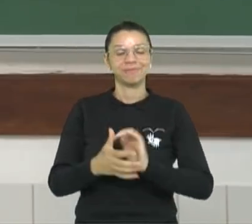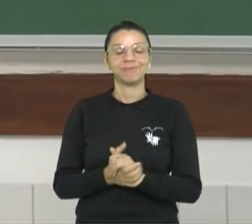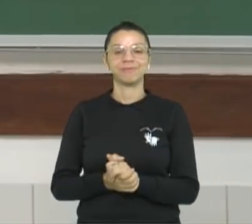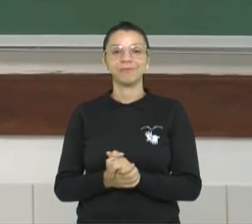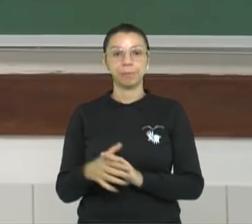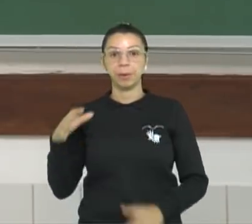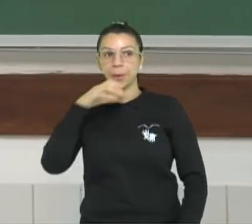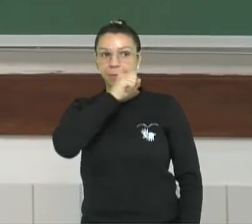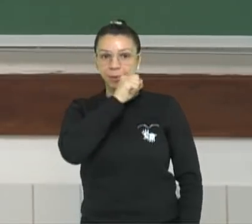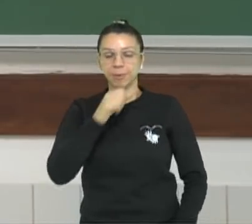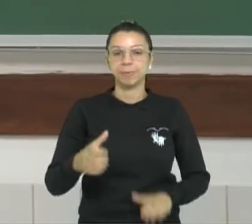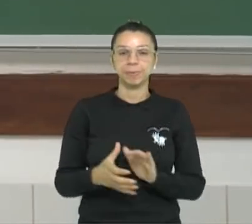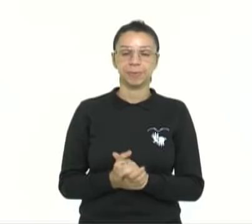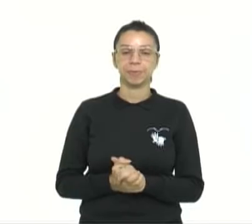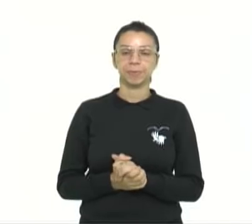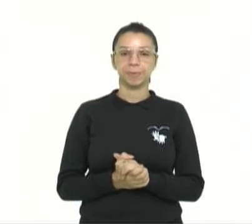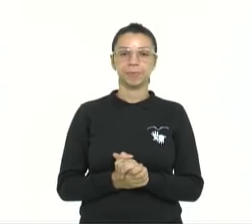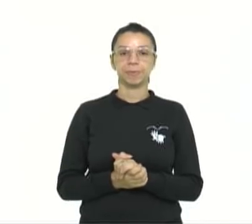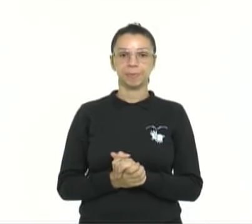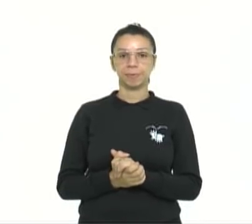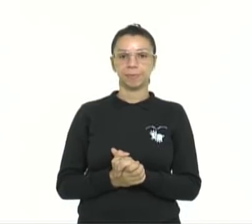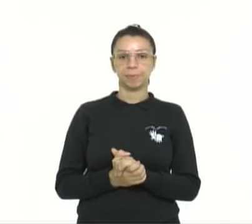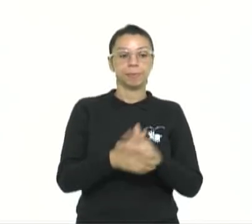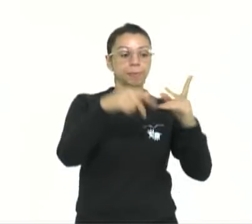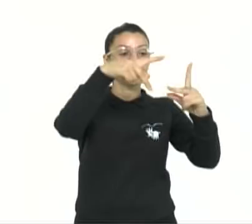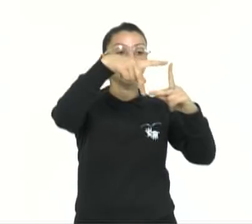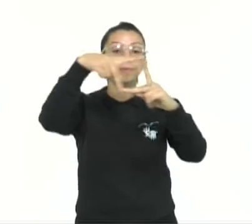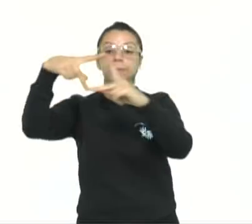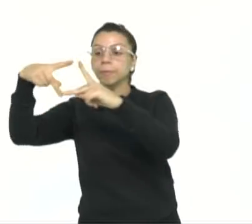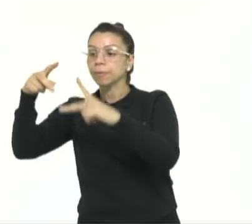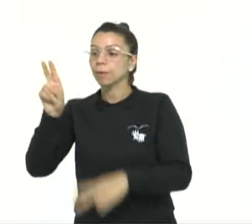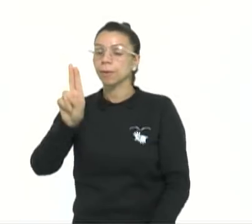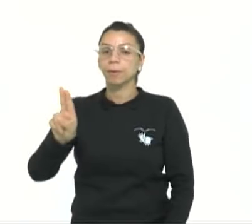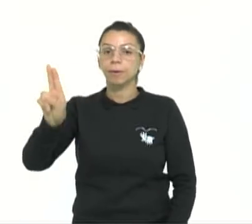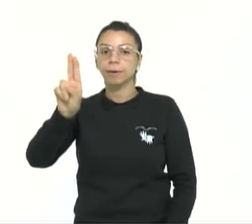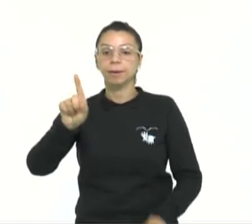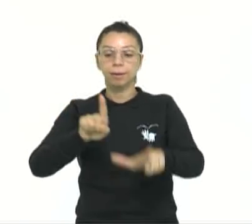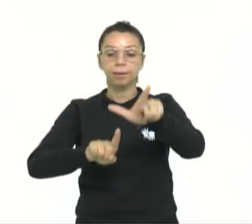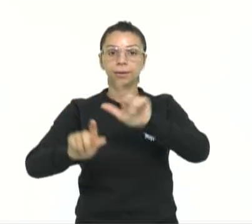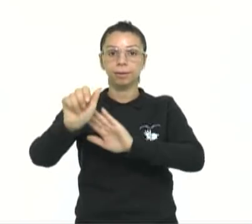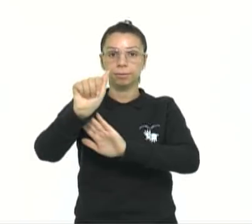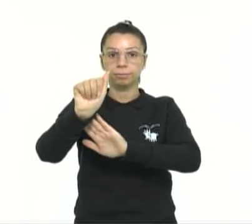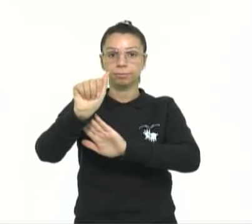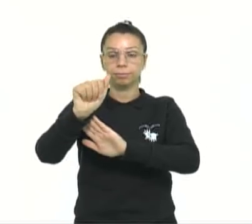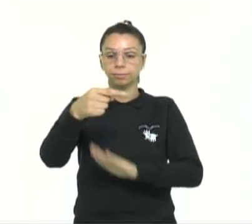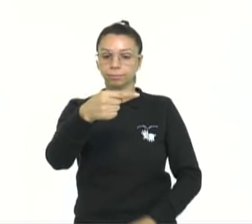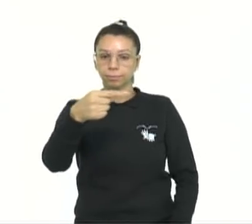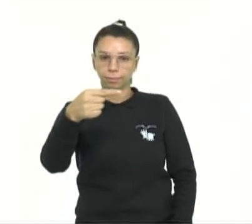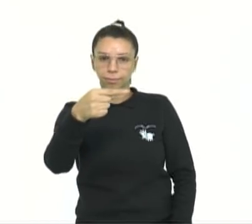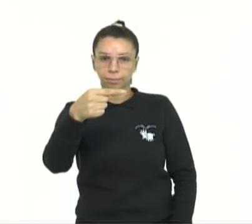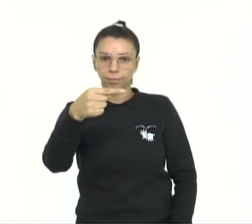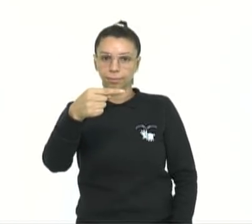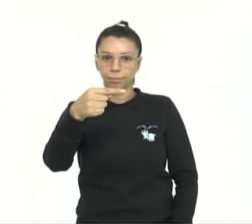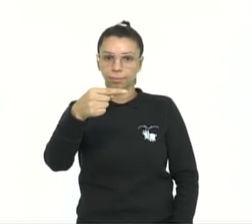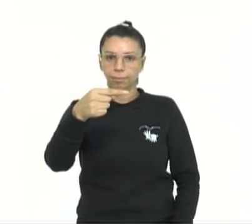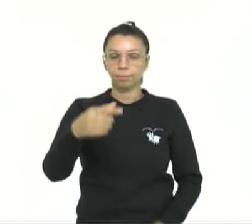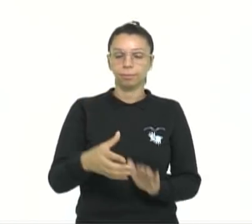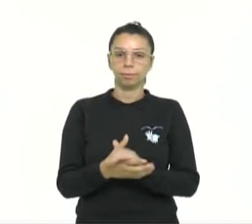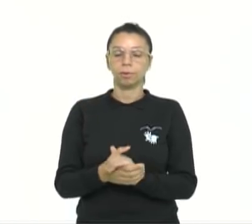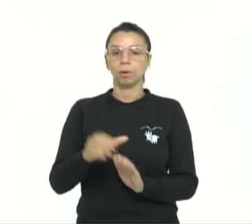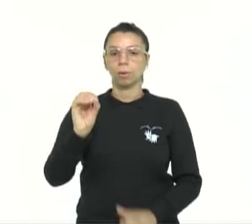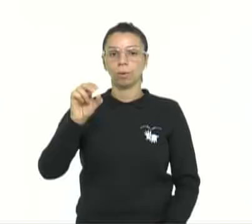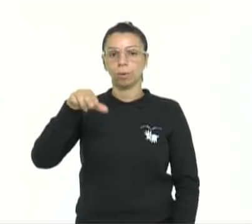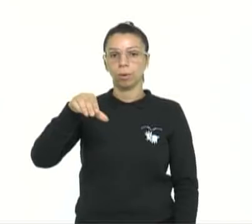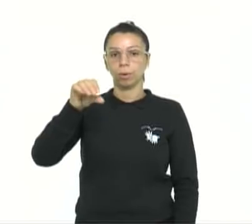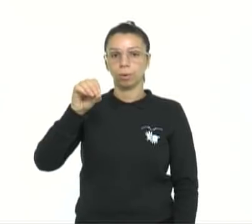bem rapidinho? Em uma comic strip, utilizamos letra A, travessão, letra B,